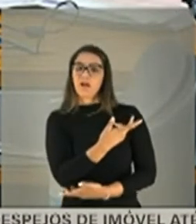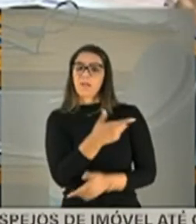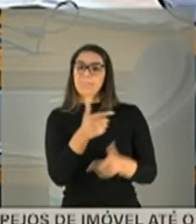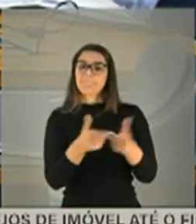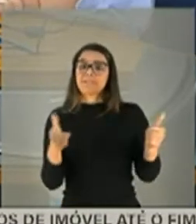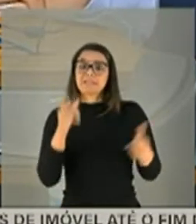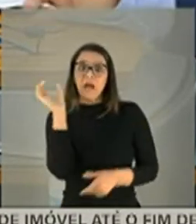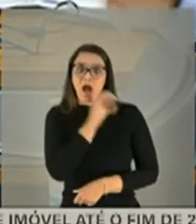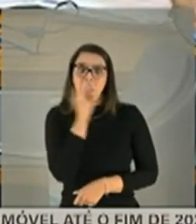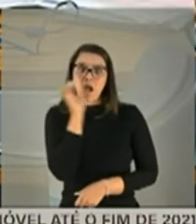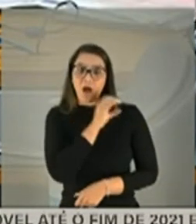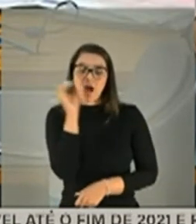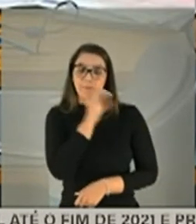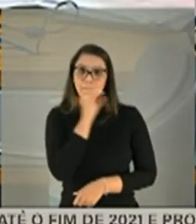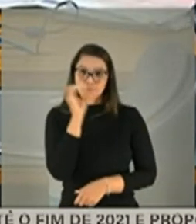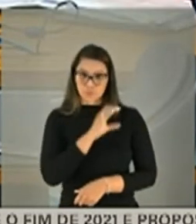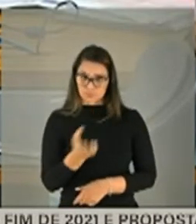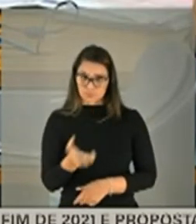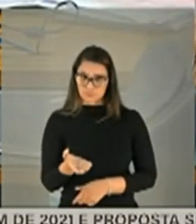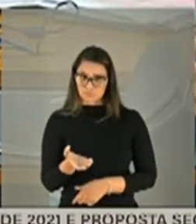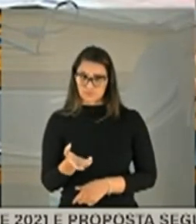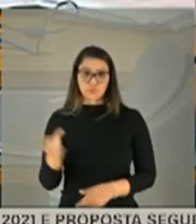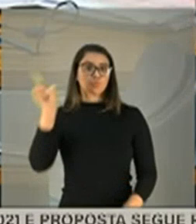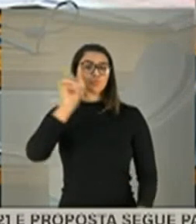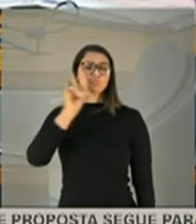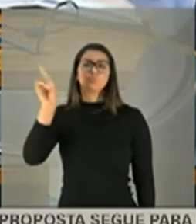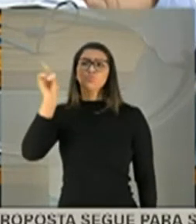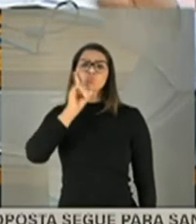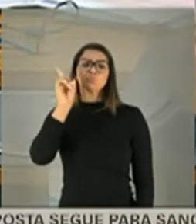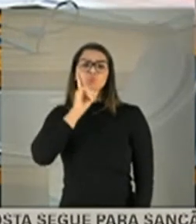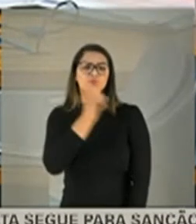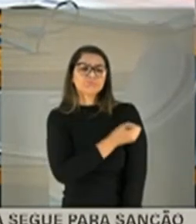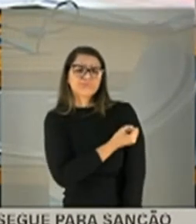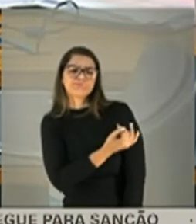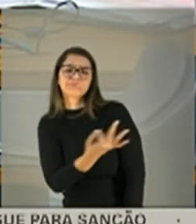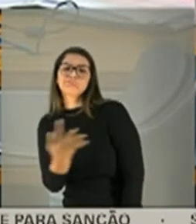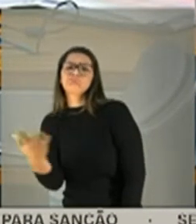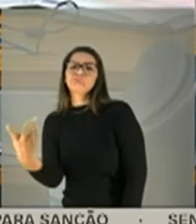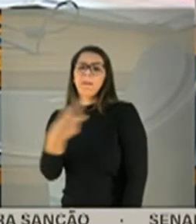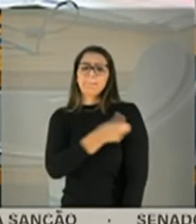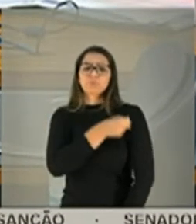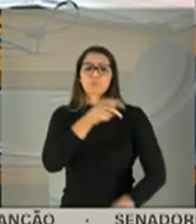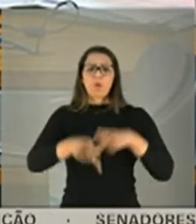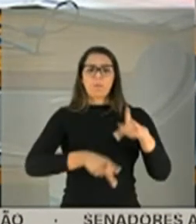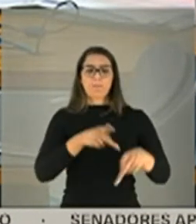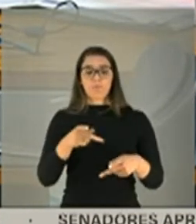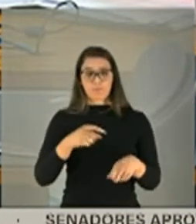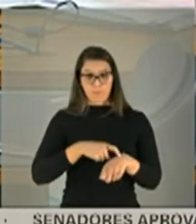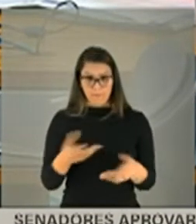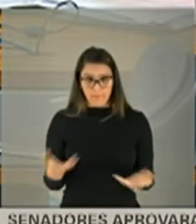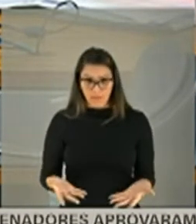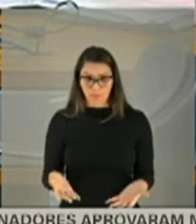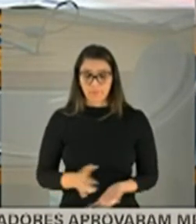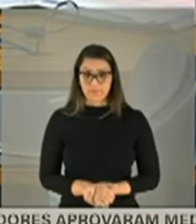mais rapidamente, né? Inclusive diariamente com um número maior de pessoas nesse momento.